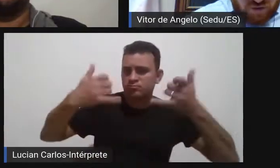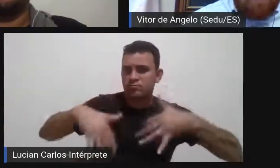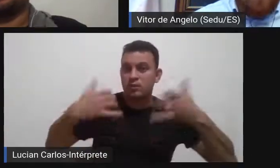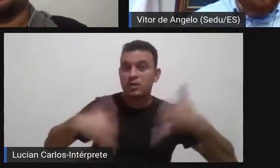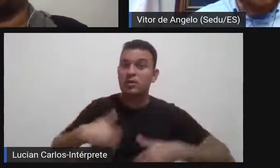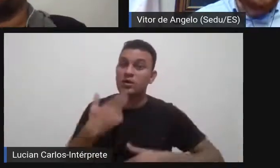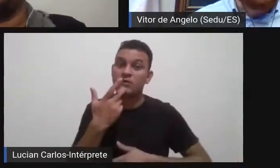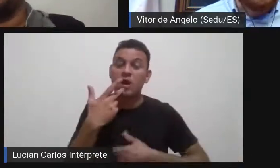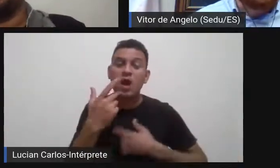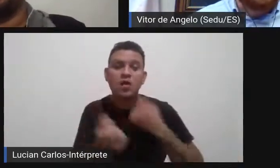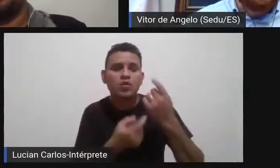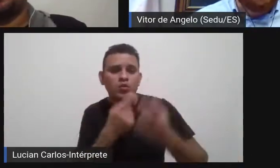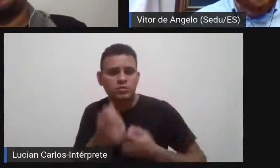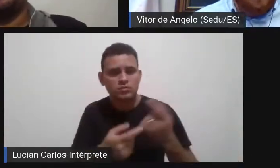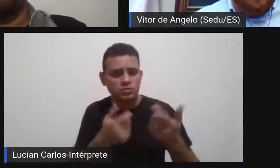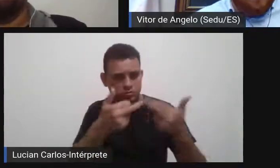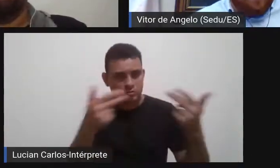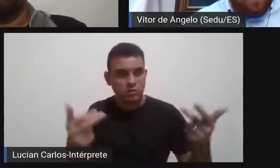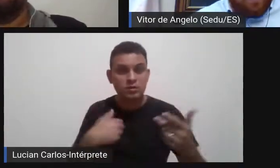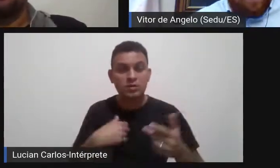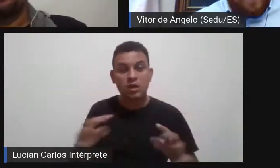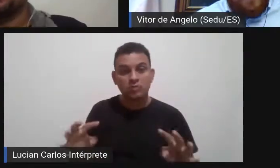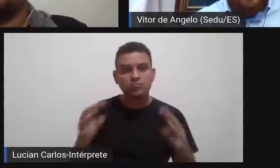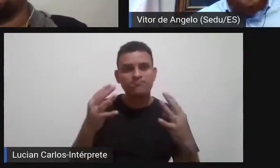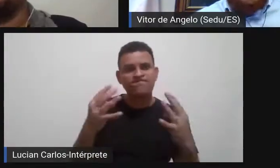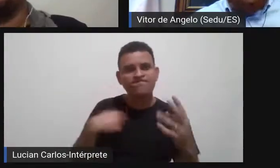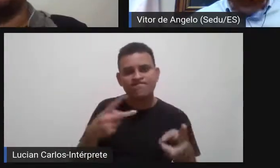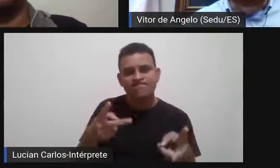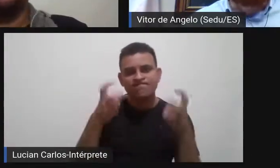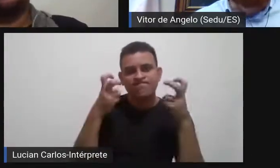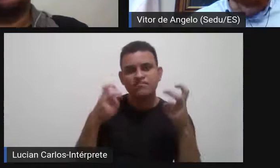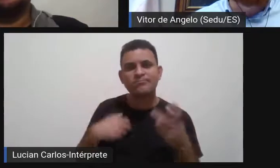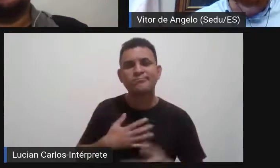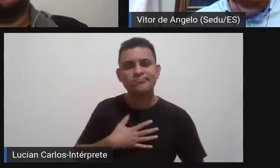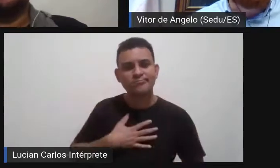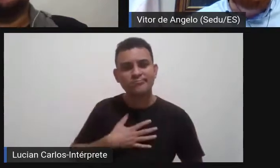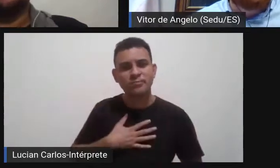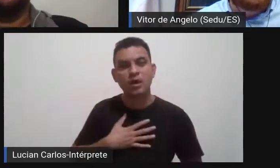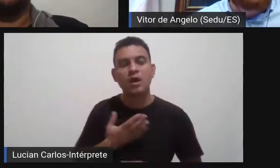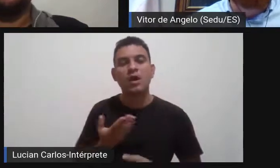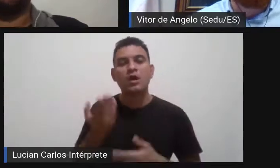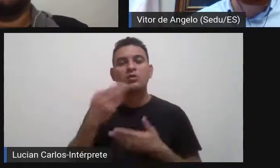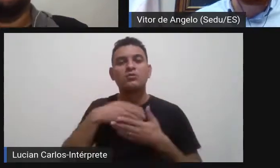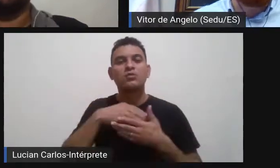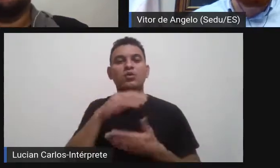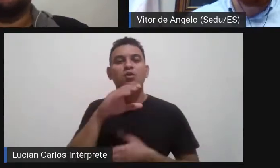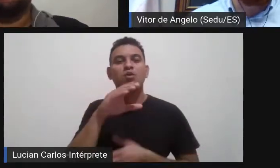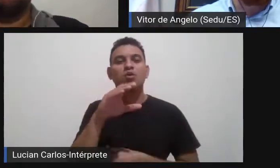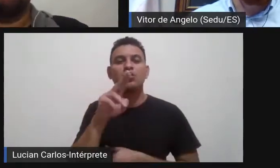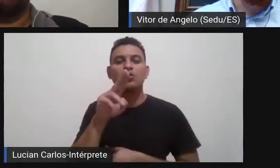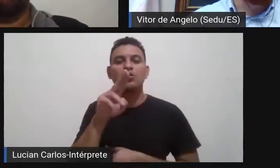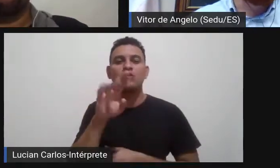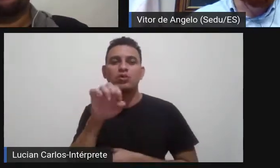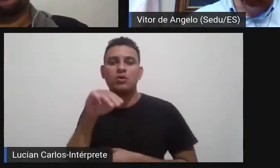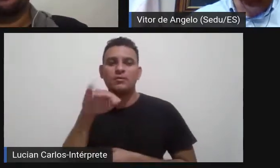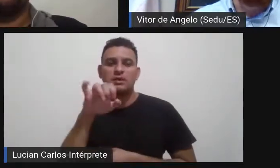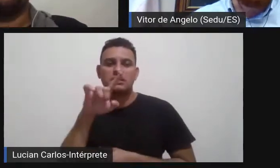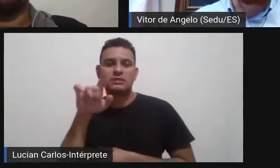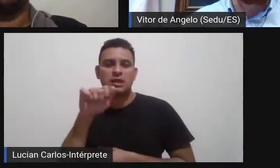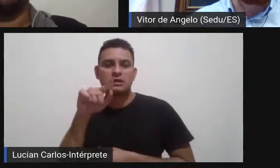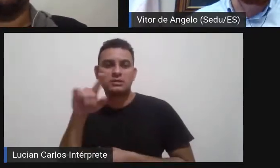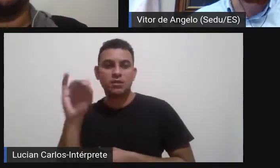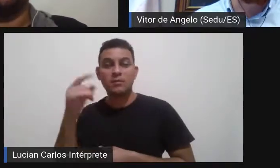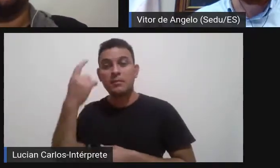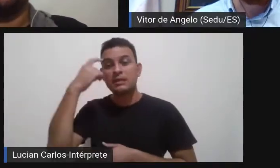destacar alguns aspectos assim que me chamaram a atenção na sua fala. A customização, né? Pensar quem é esse aluno.